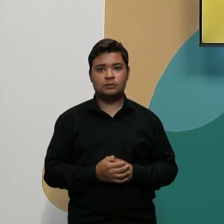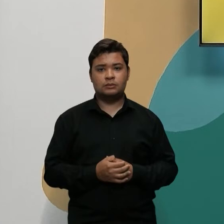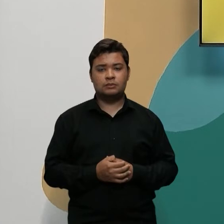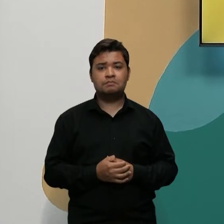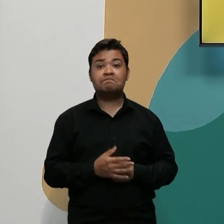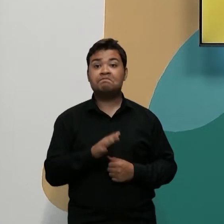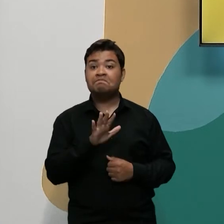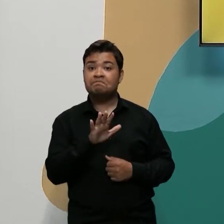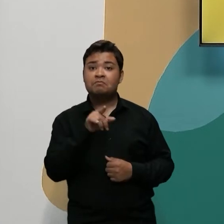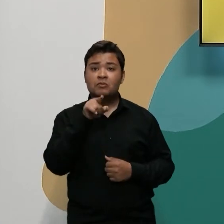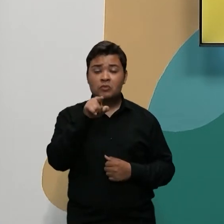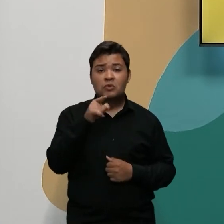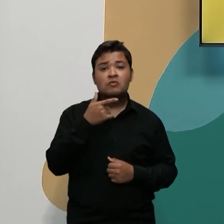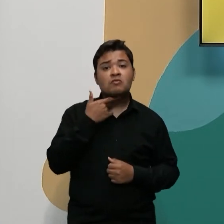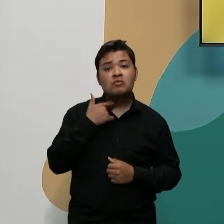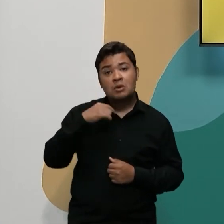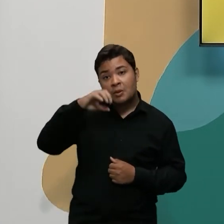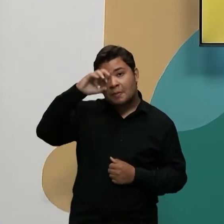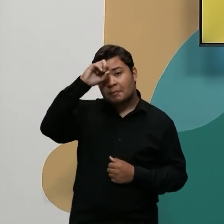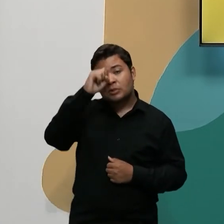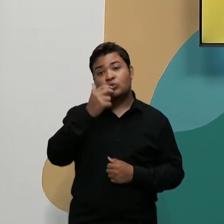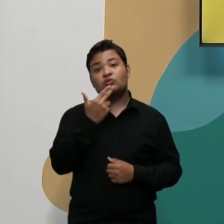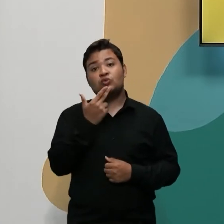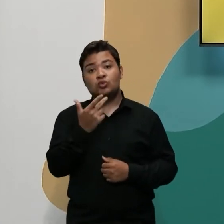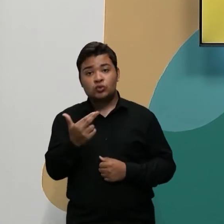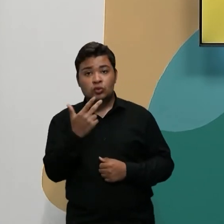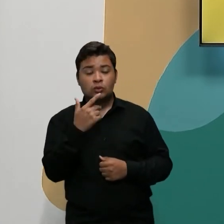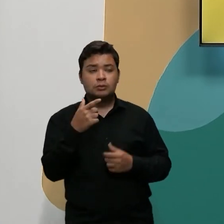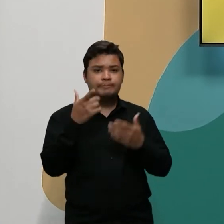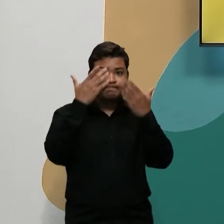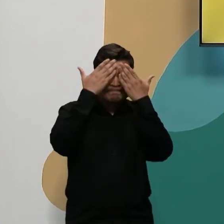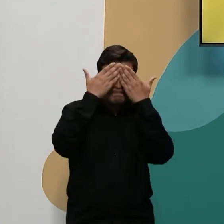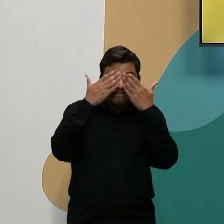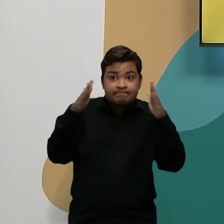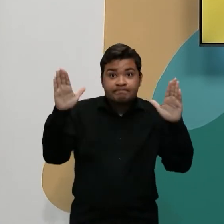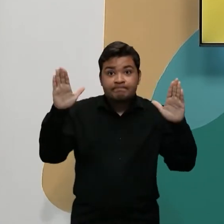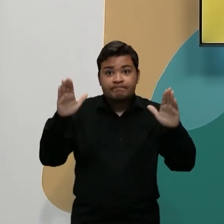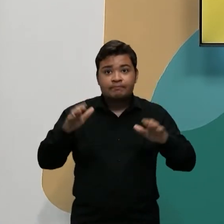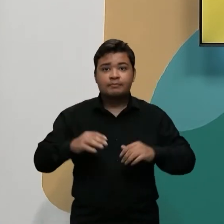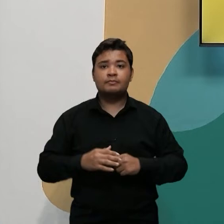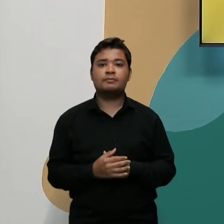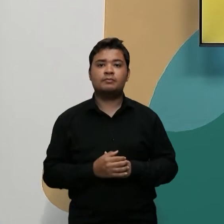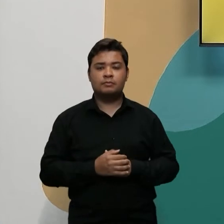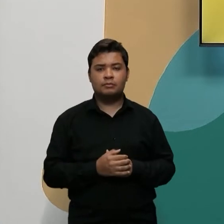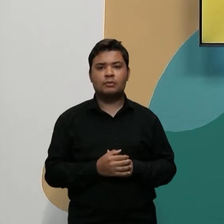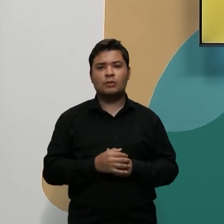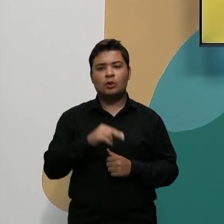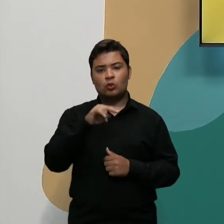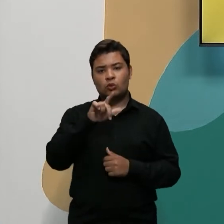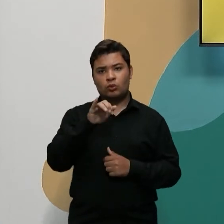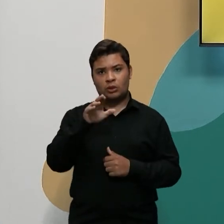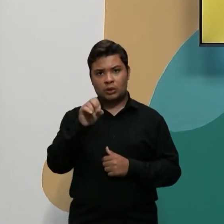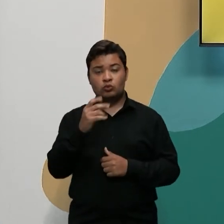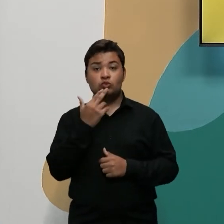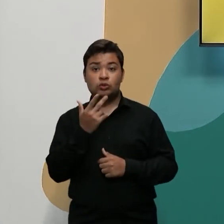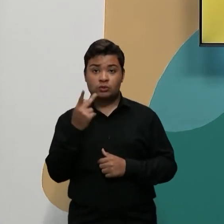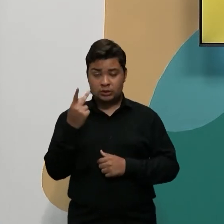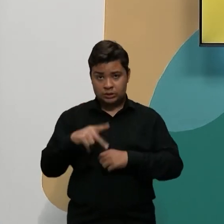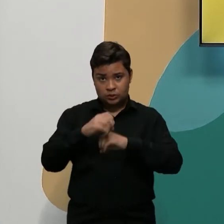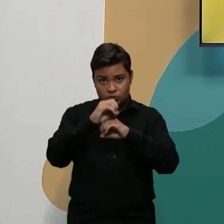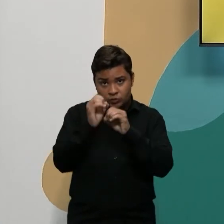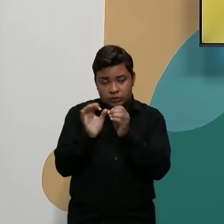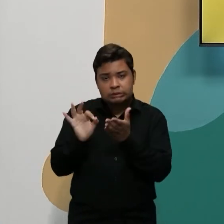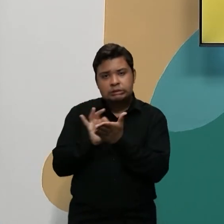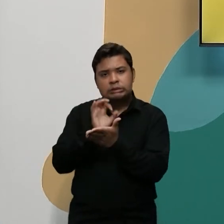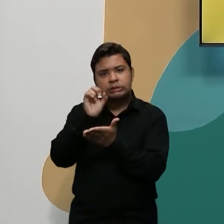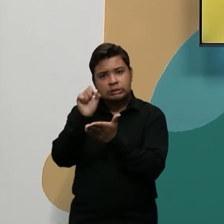Que tal aprender uma língua e expandir os horizontes? O Núcleo de Línguas da UFG está com inscrições